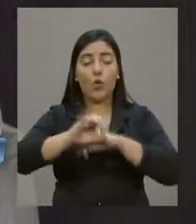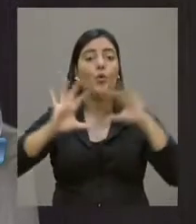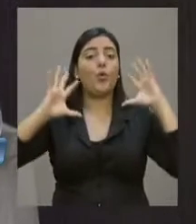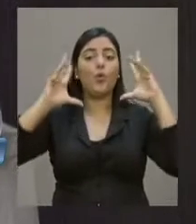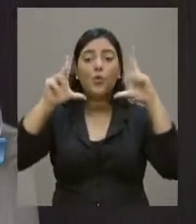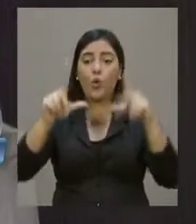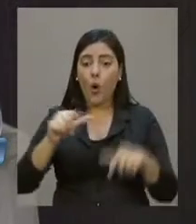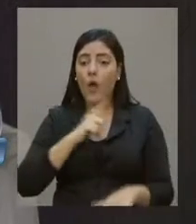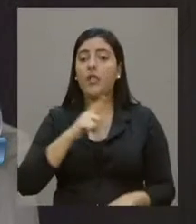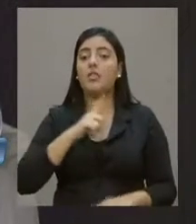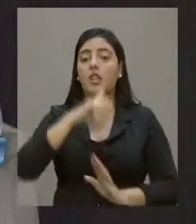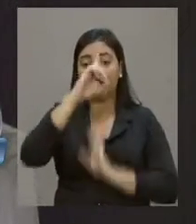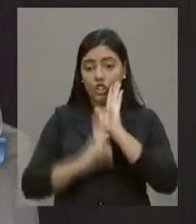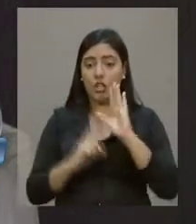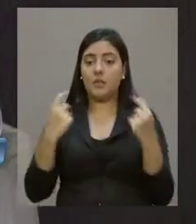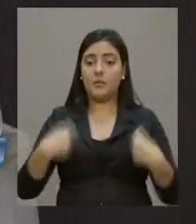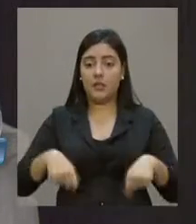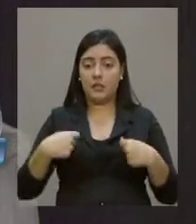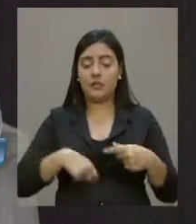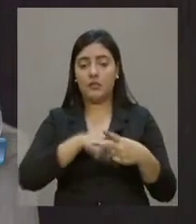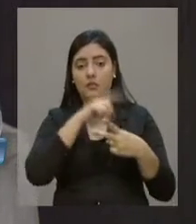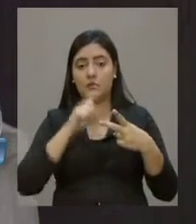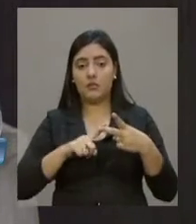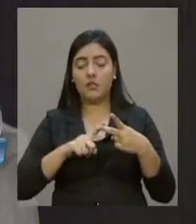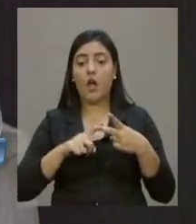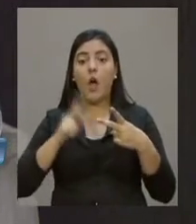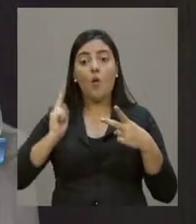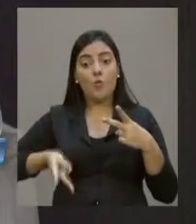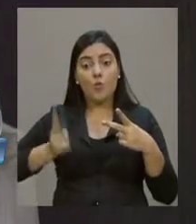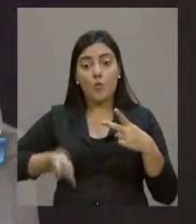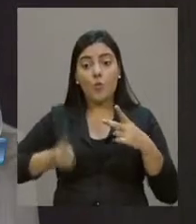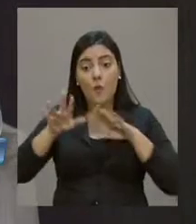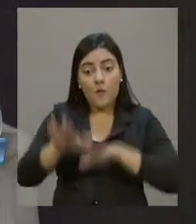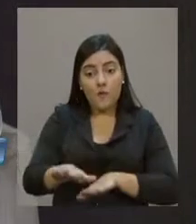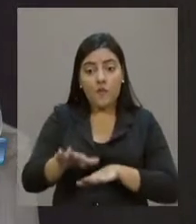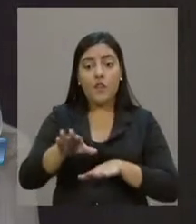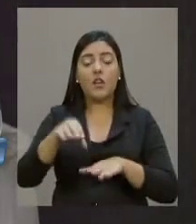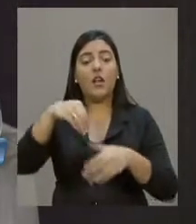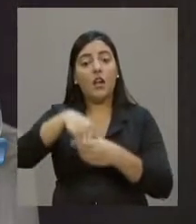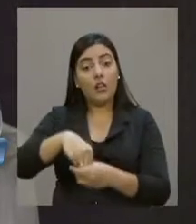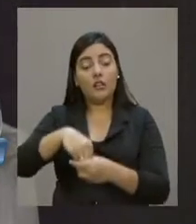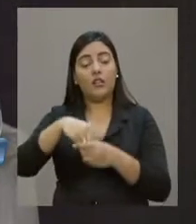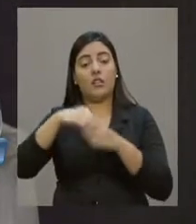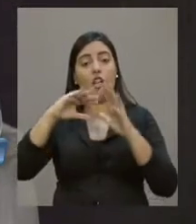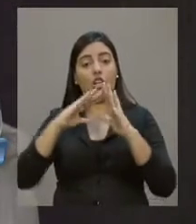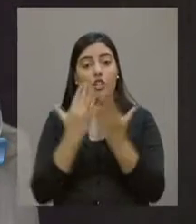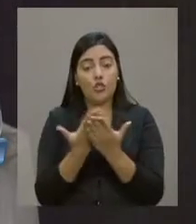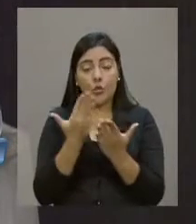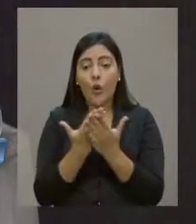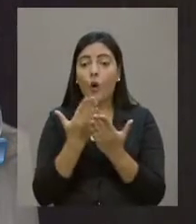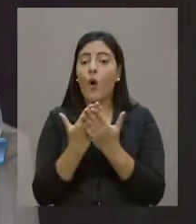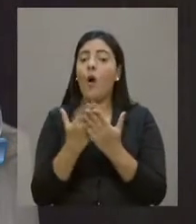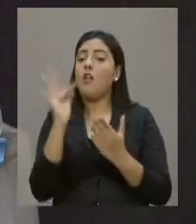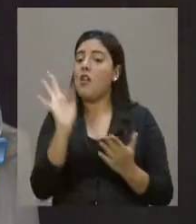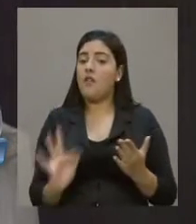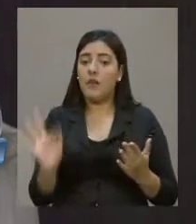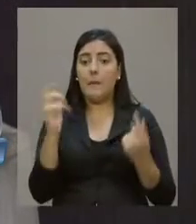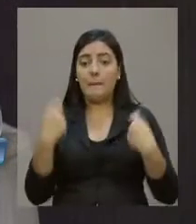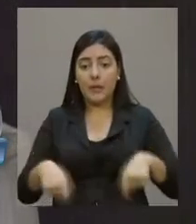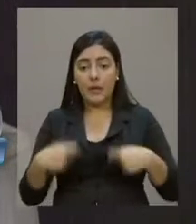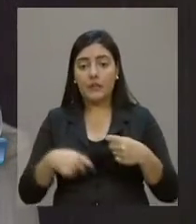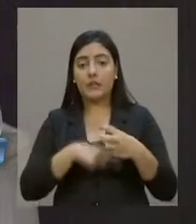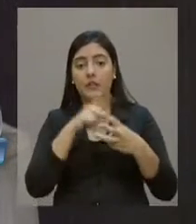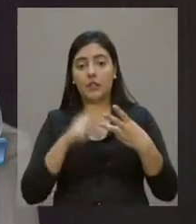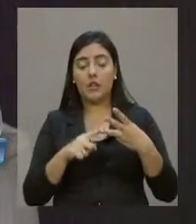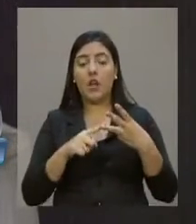todos têm que ter acesso à educação. O direito à permanência, todos têm que ter direito à permanência à educação. E o